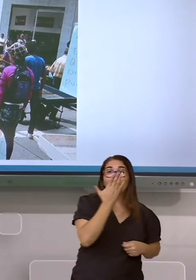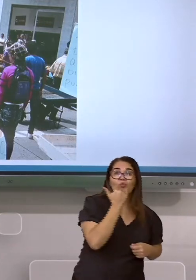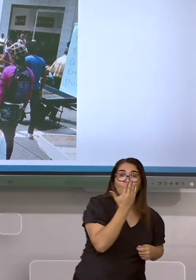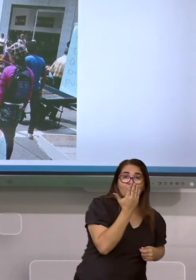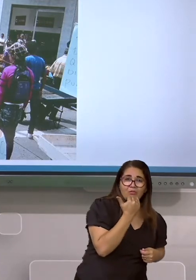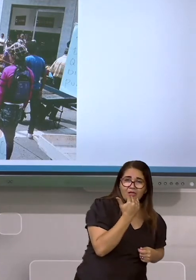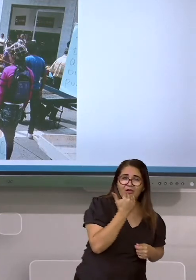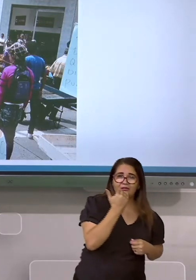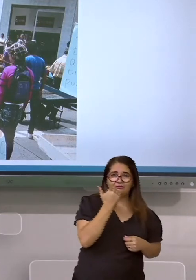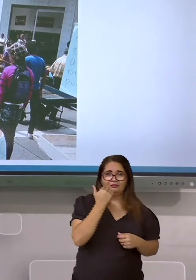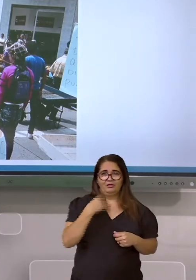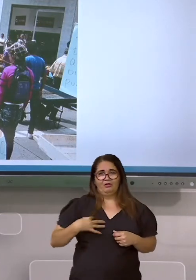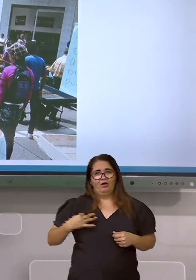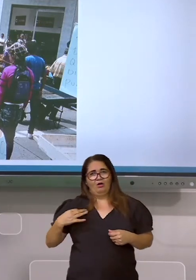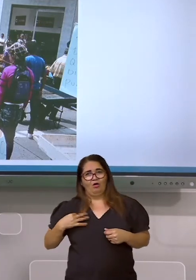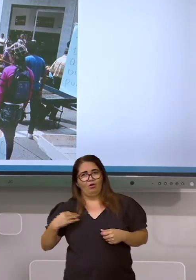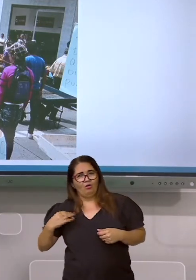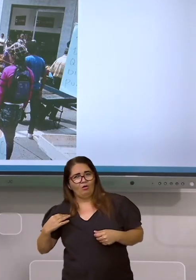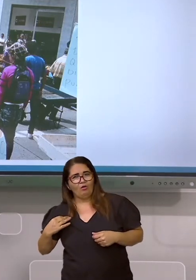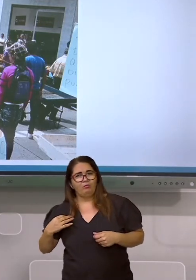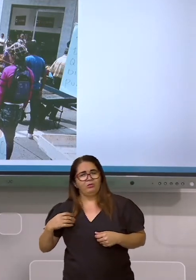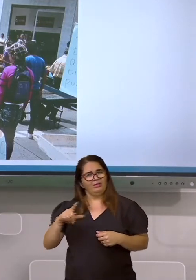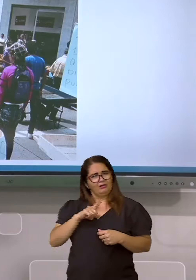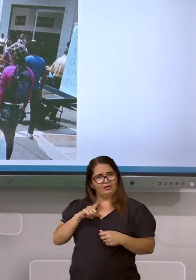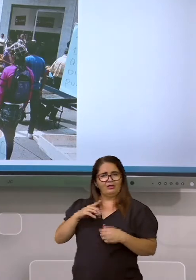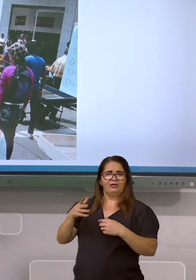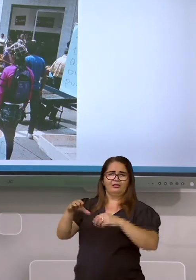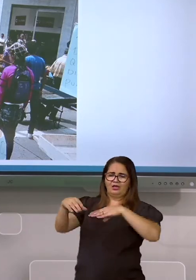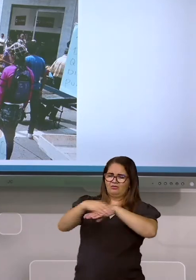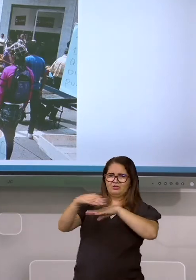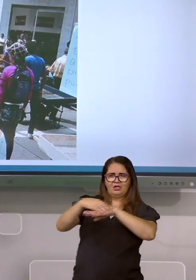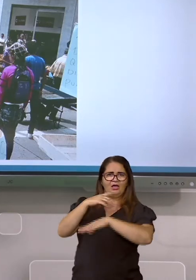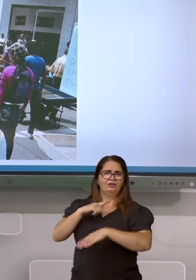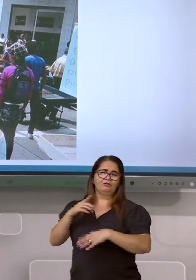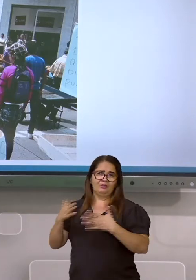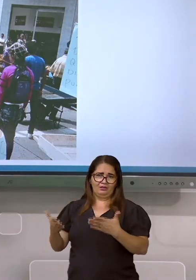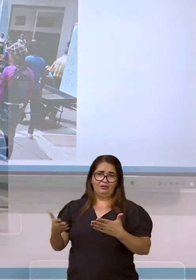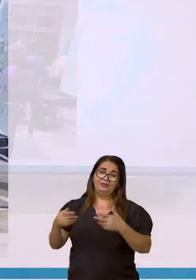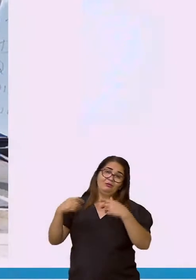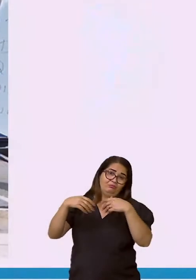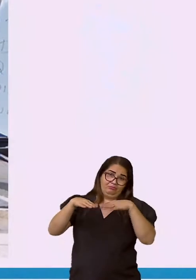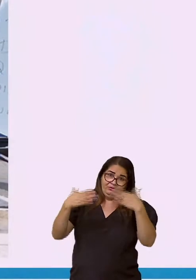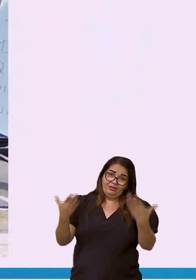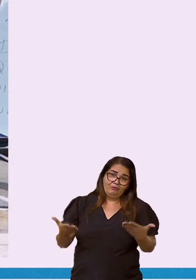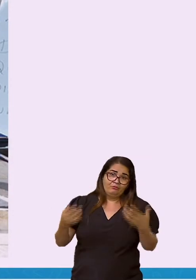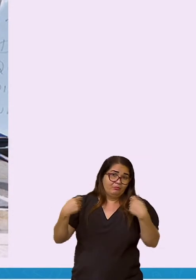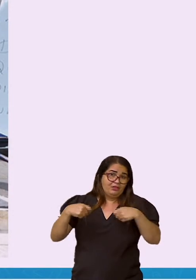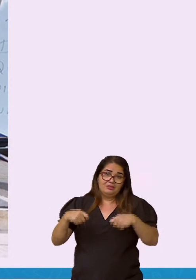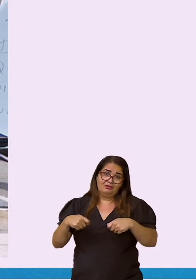casas. Muitas das vezes, vendendo